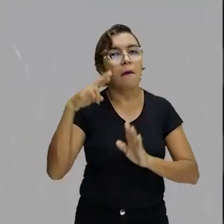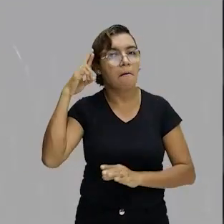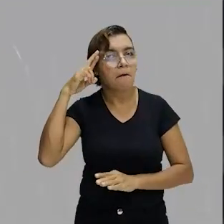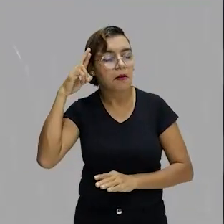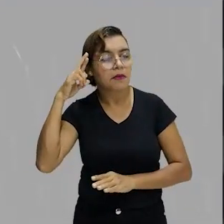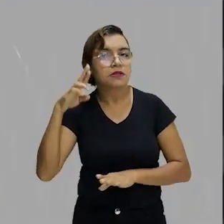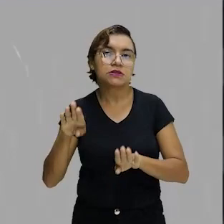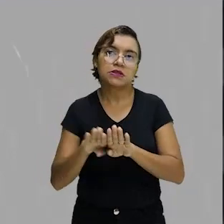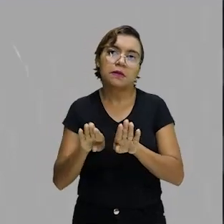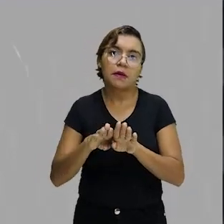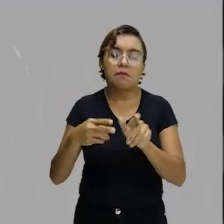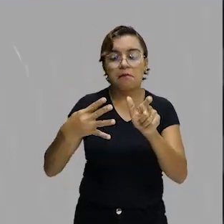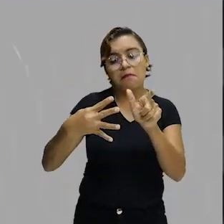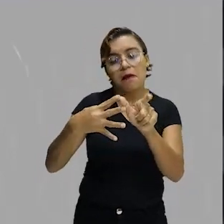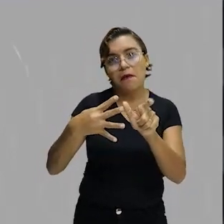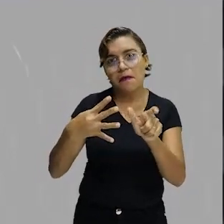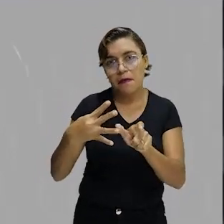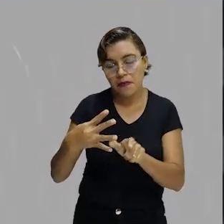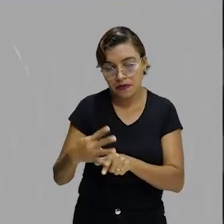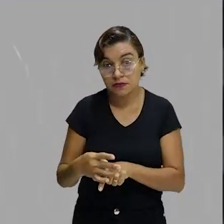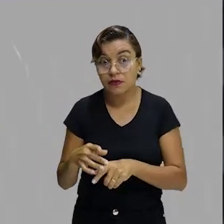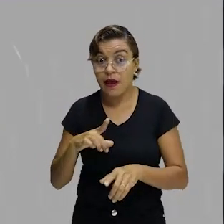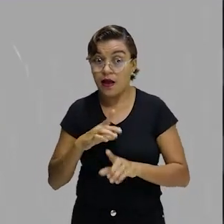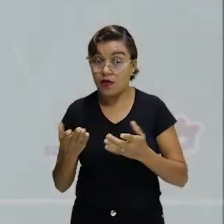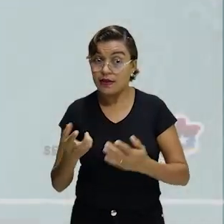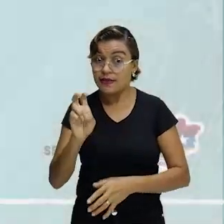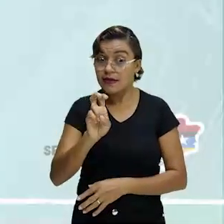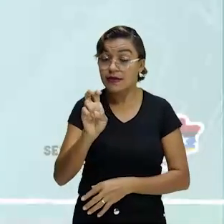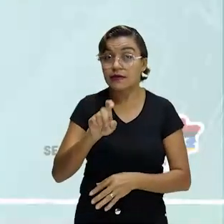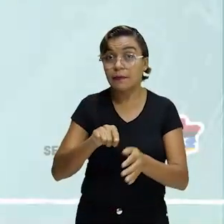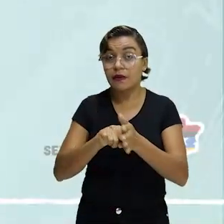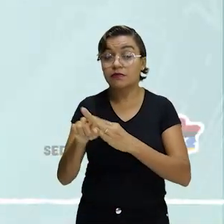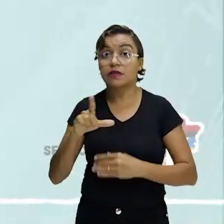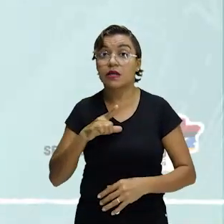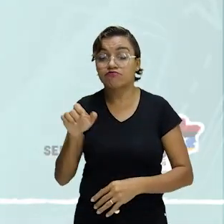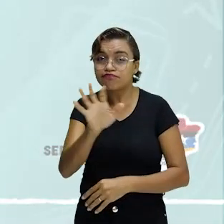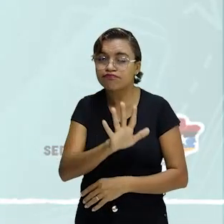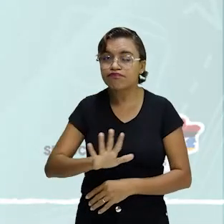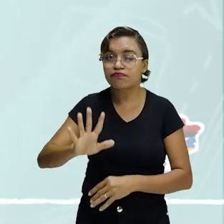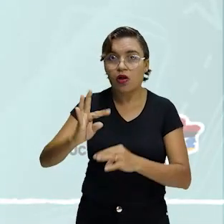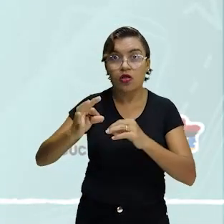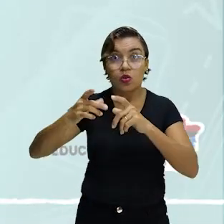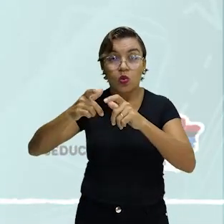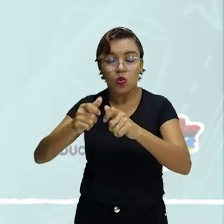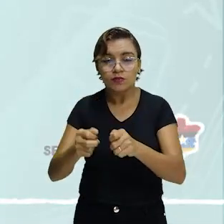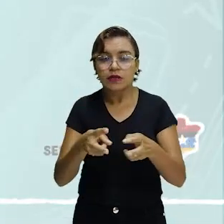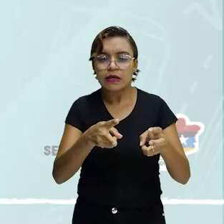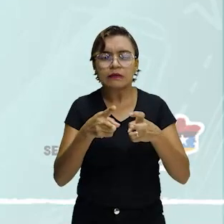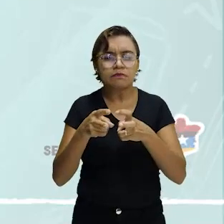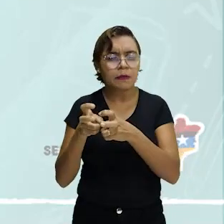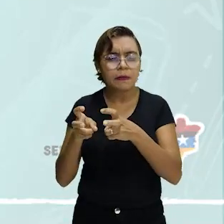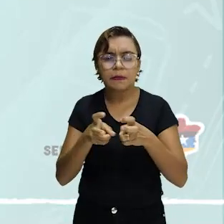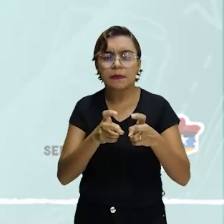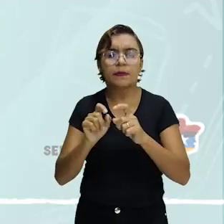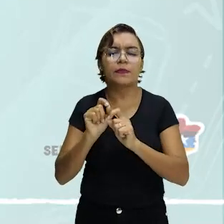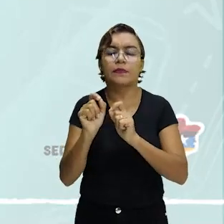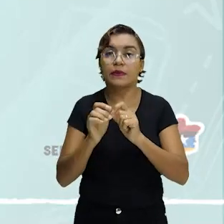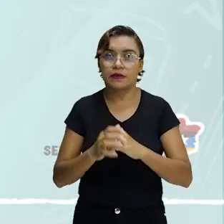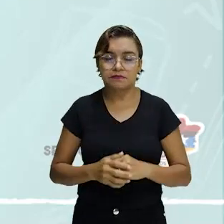Agora, na 5ª questão, nós temos o silogismo como um todo, tá? E queremos aqui, segundo o comando da